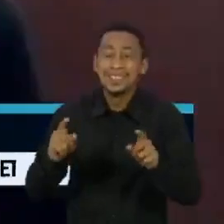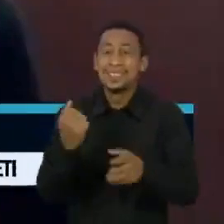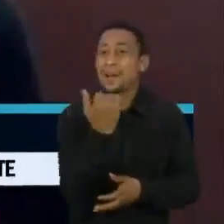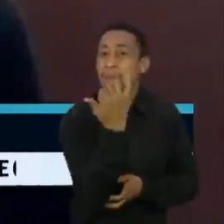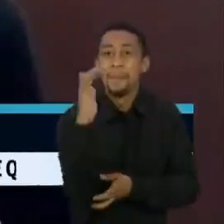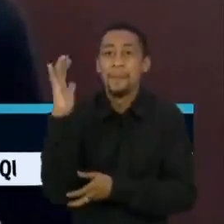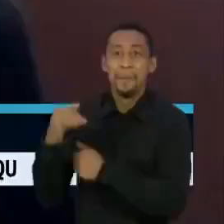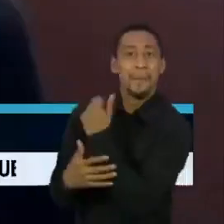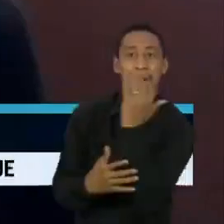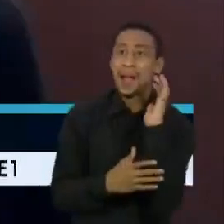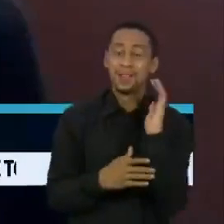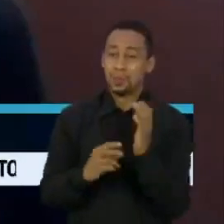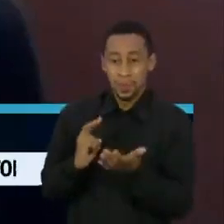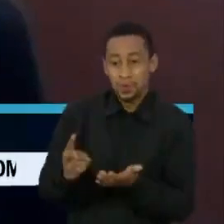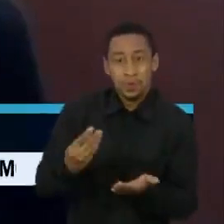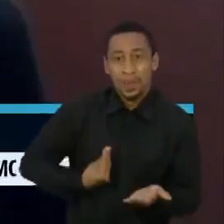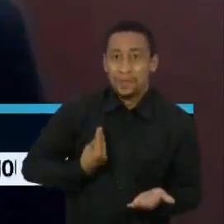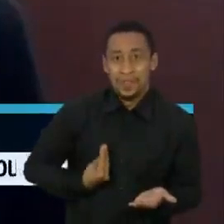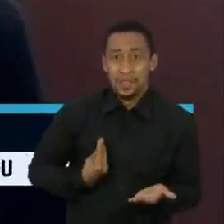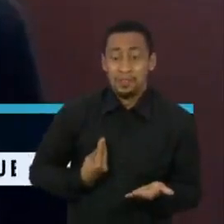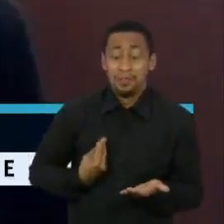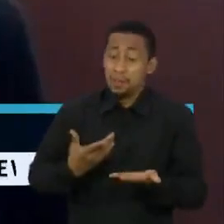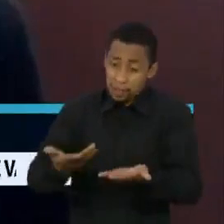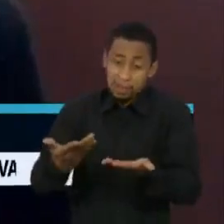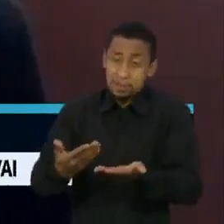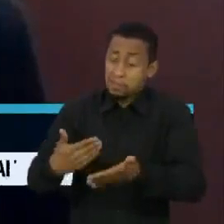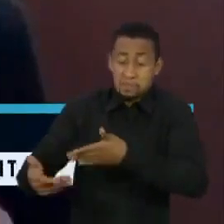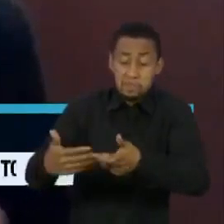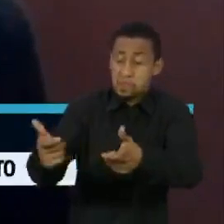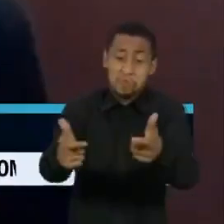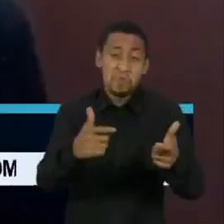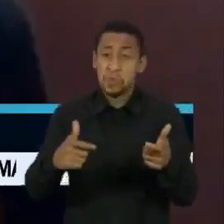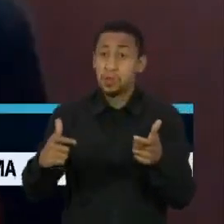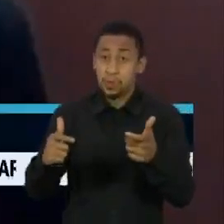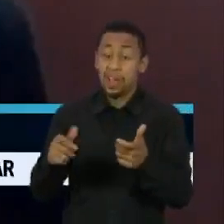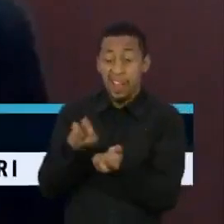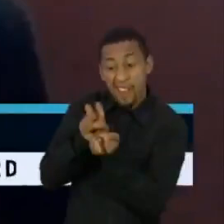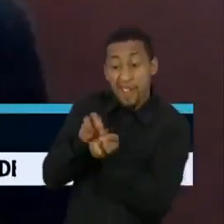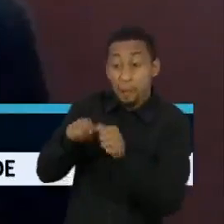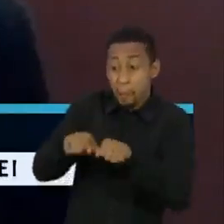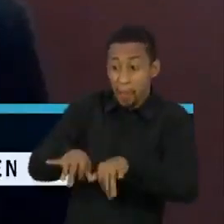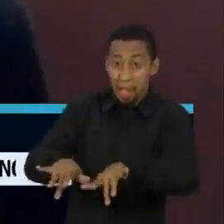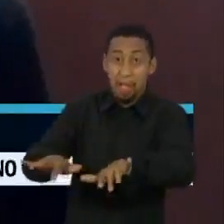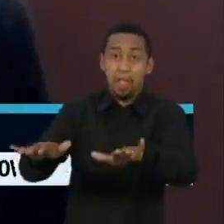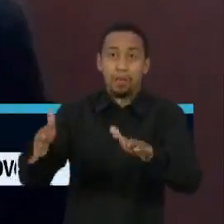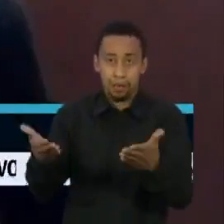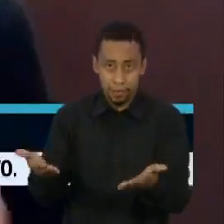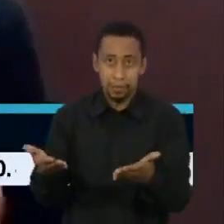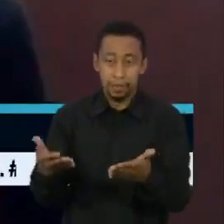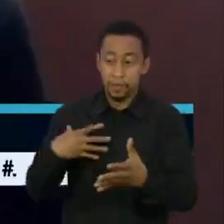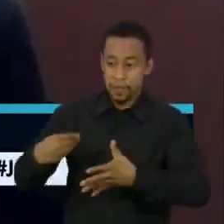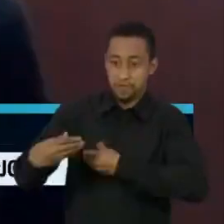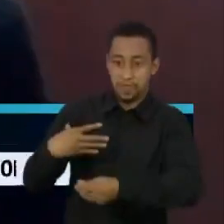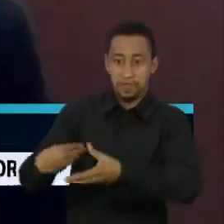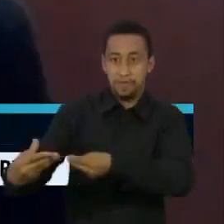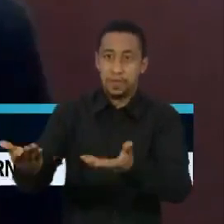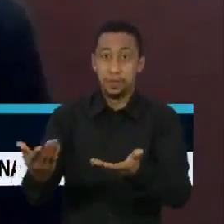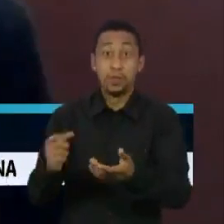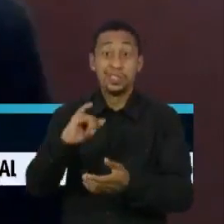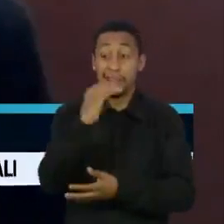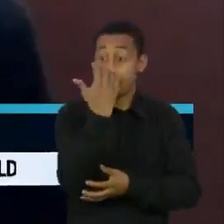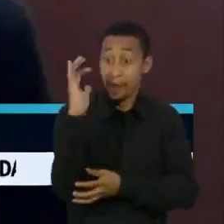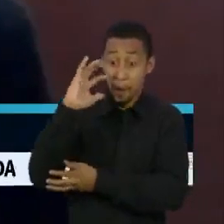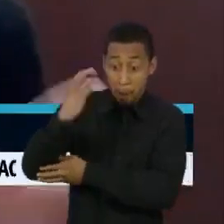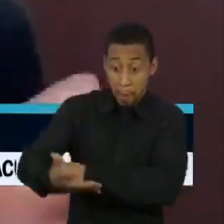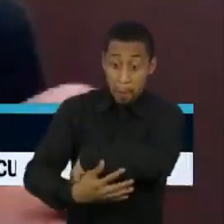mata para conseguir sobreviver. Pelo contrário, eles gostam mesmo desse ambiente mais degradado. Então, quando a gente desmata e